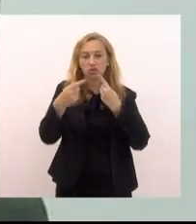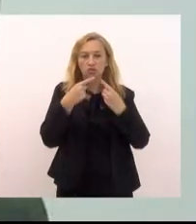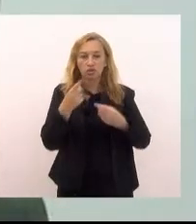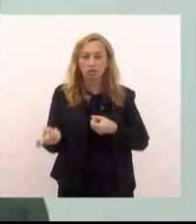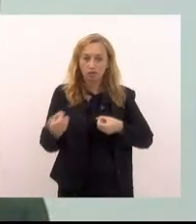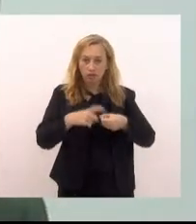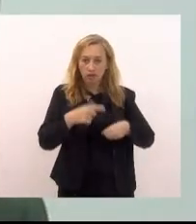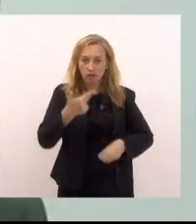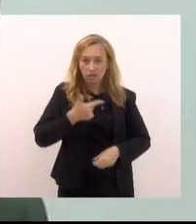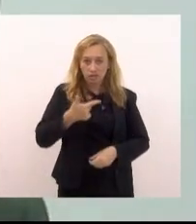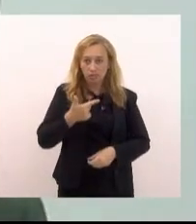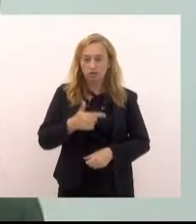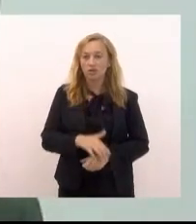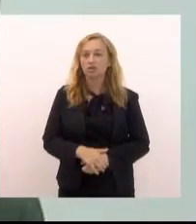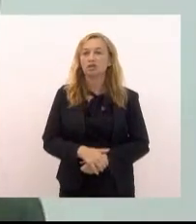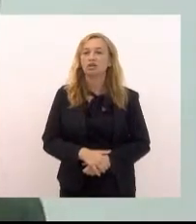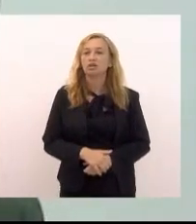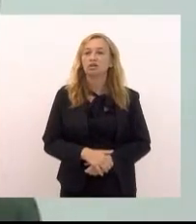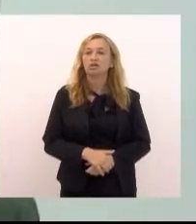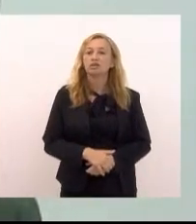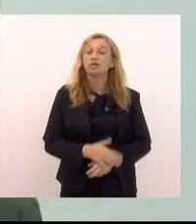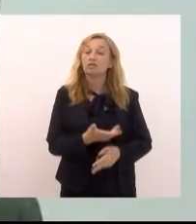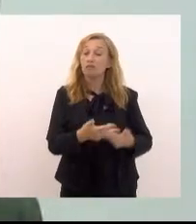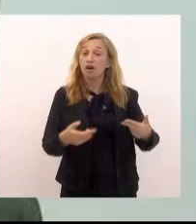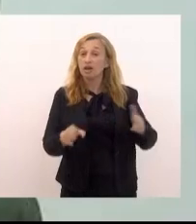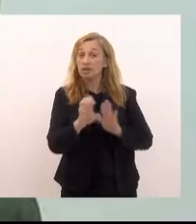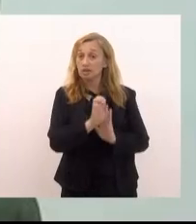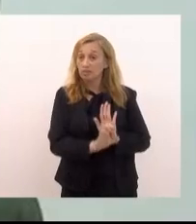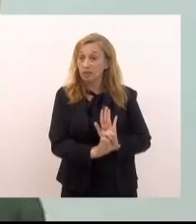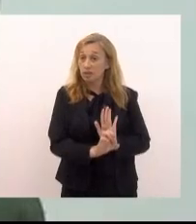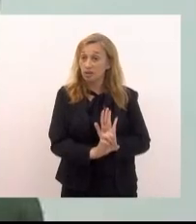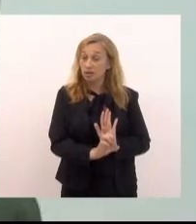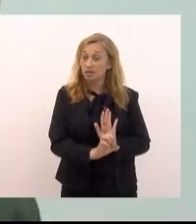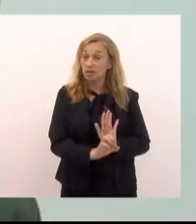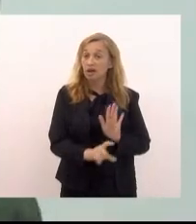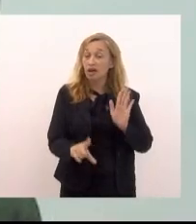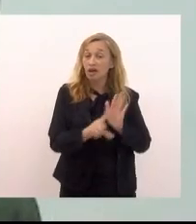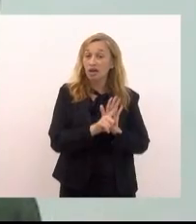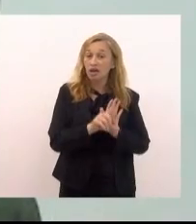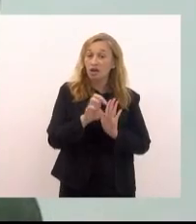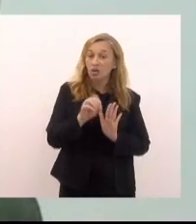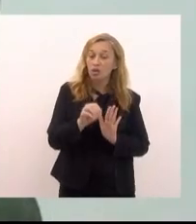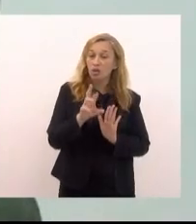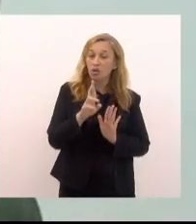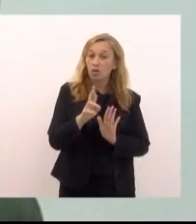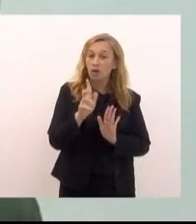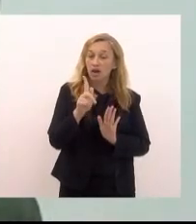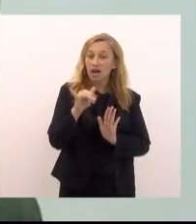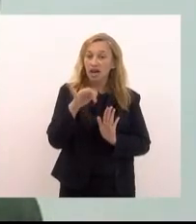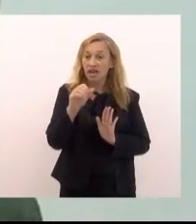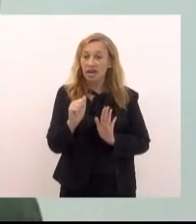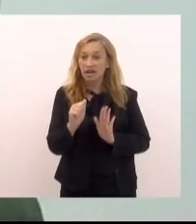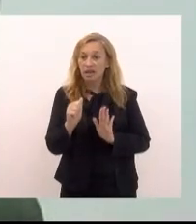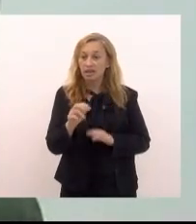segunda, com centenas de emendas, a lei orgânica da Polícia Civil.